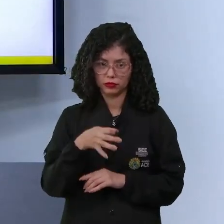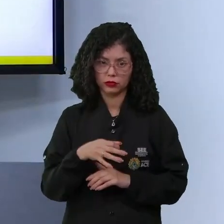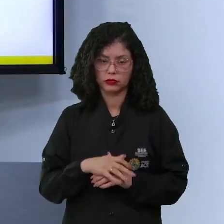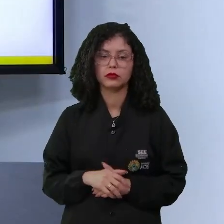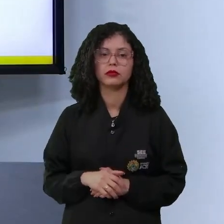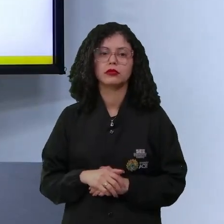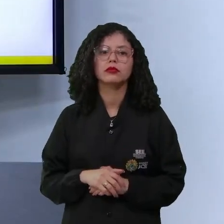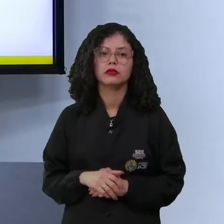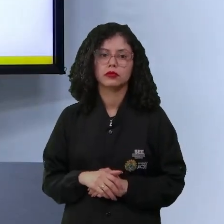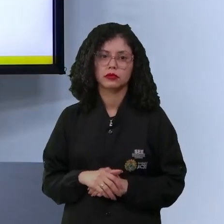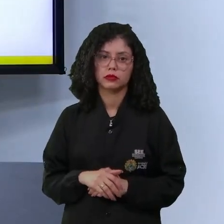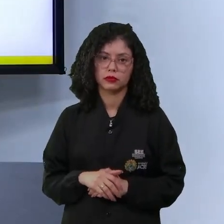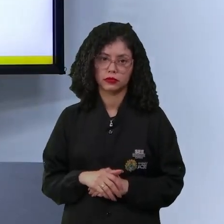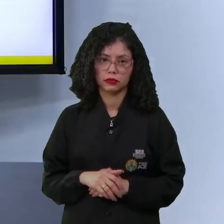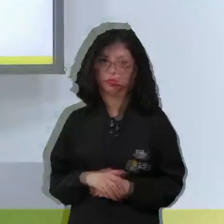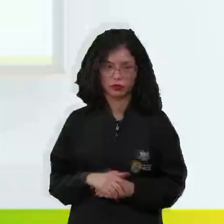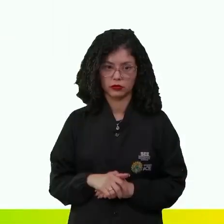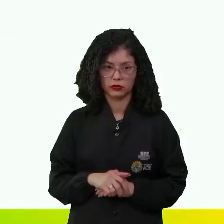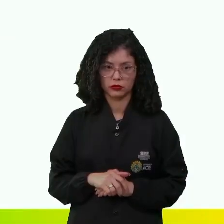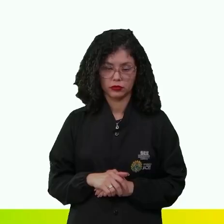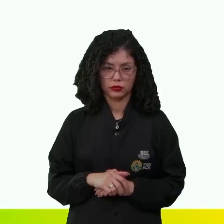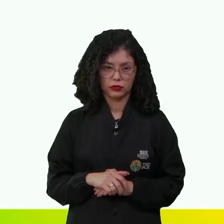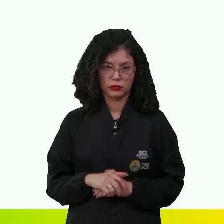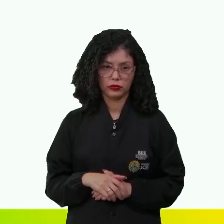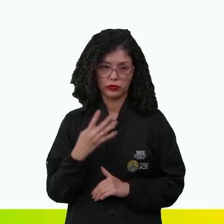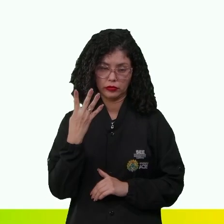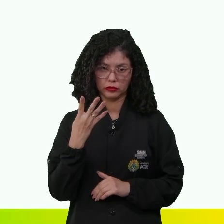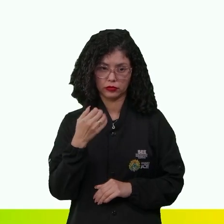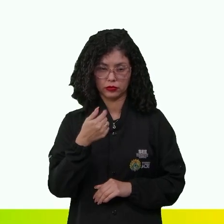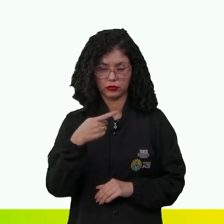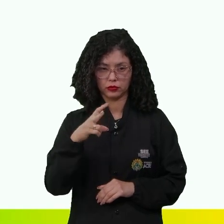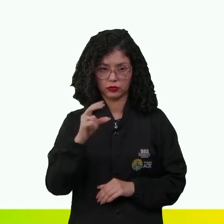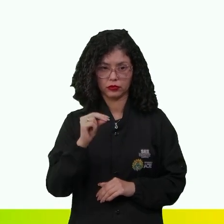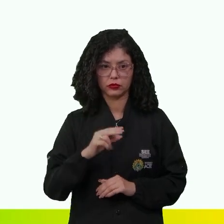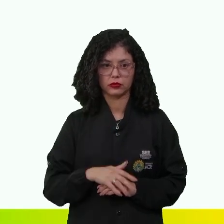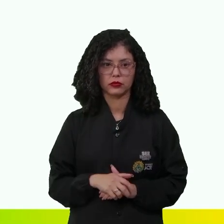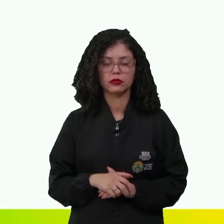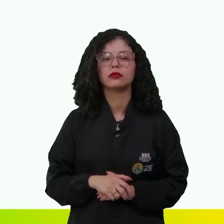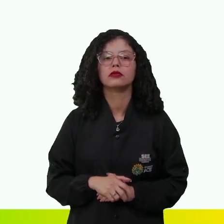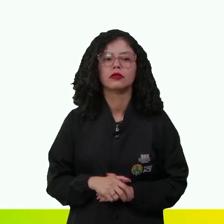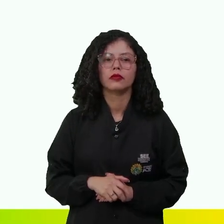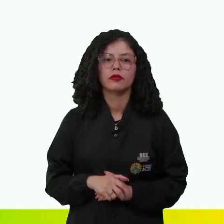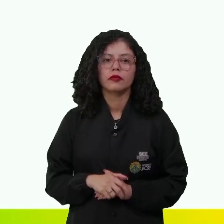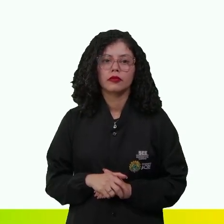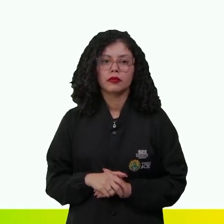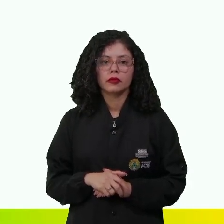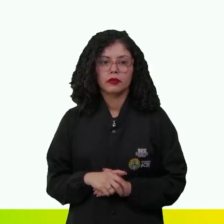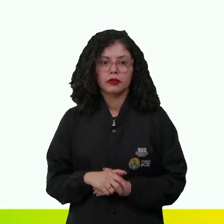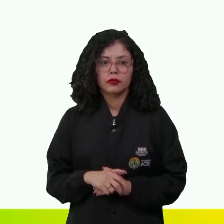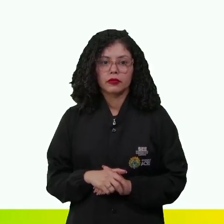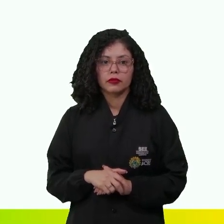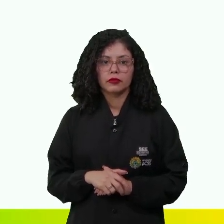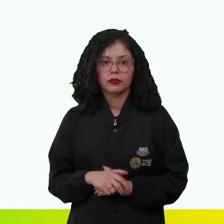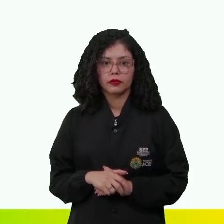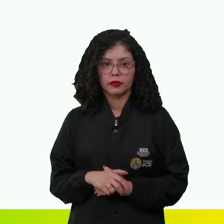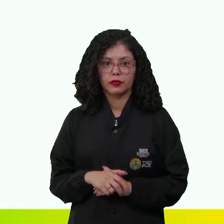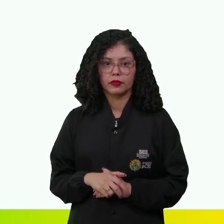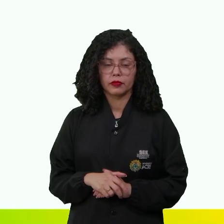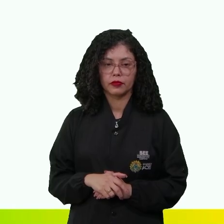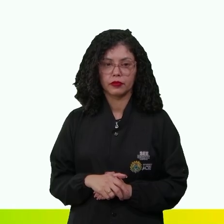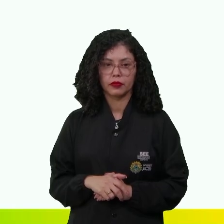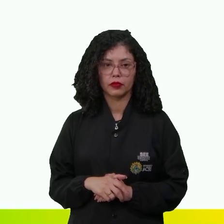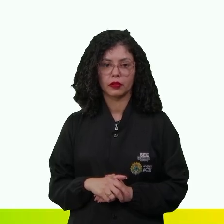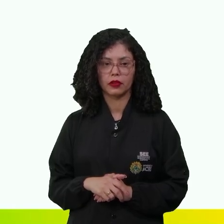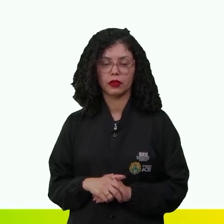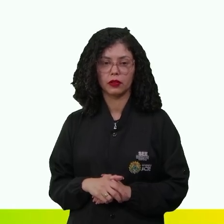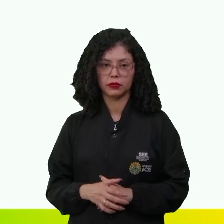correta. Então, vamos lá. Primeira alternativa, nós temos aí 4 embalagens de 250 gramas. Então,